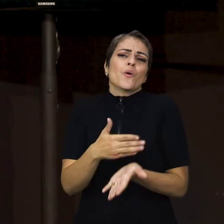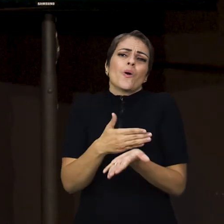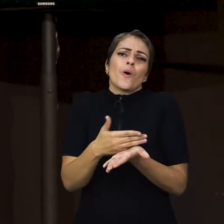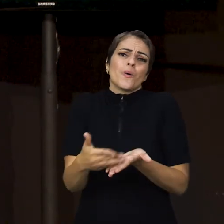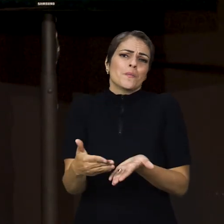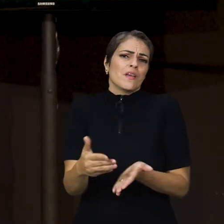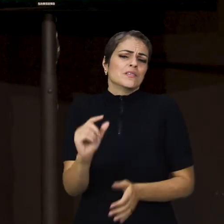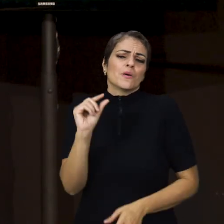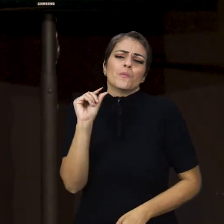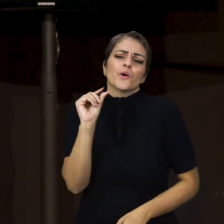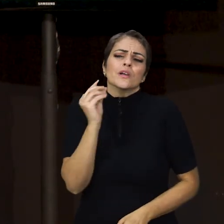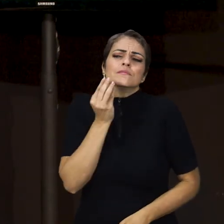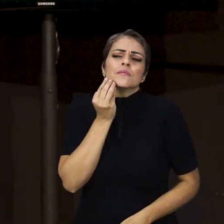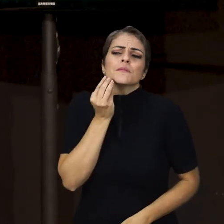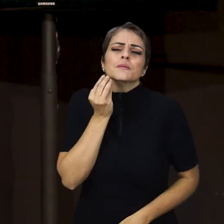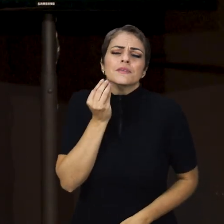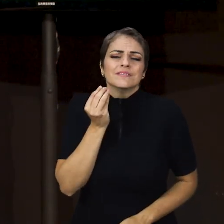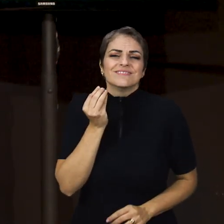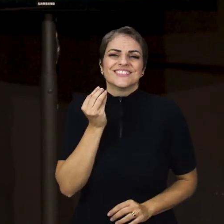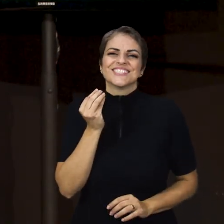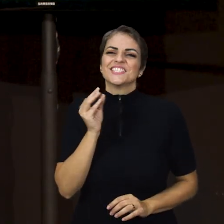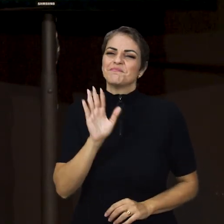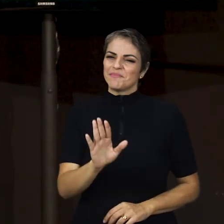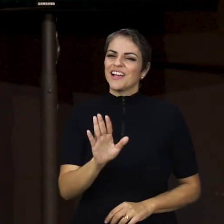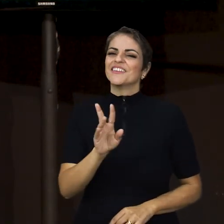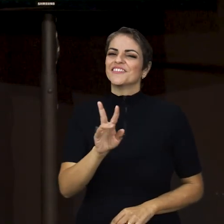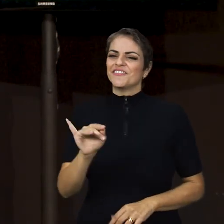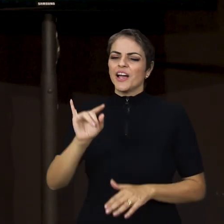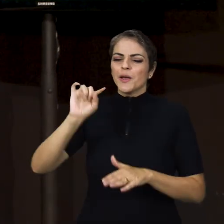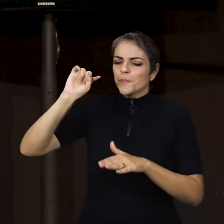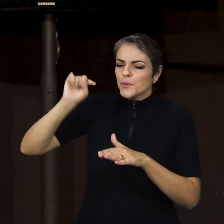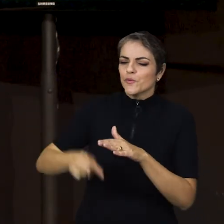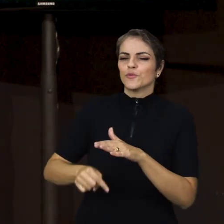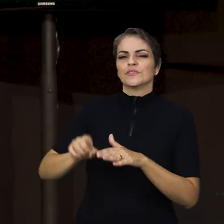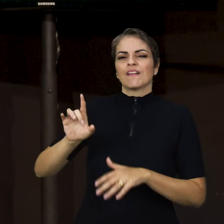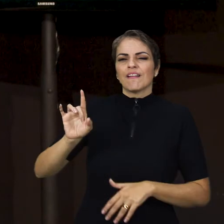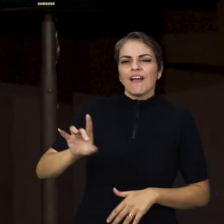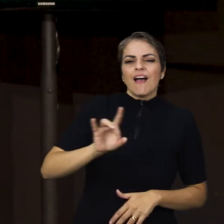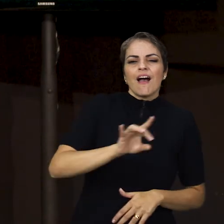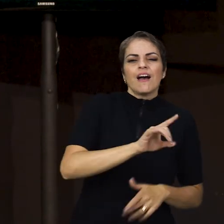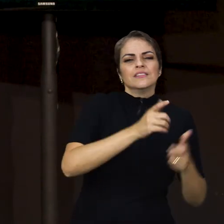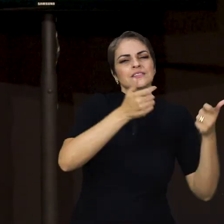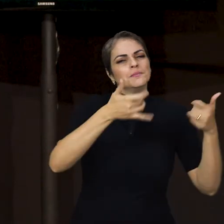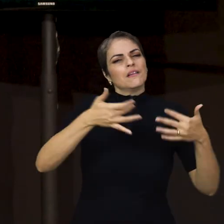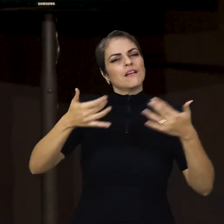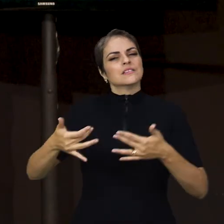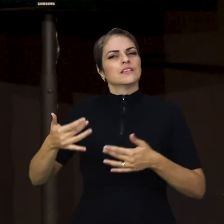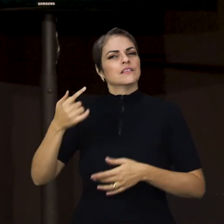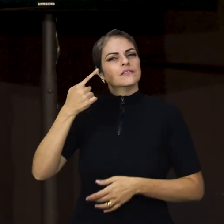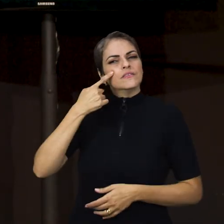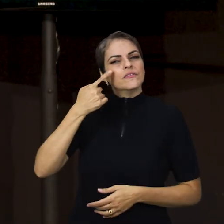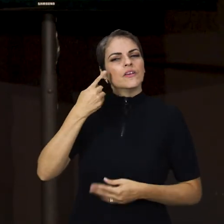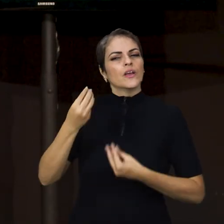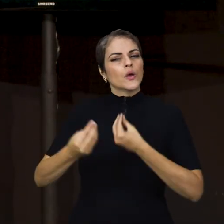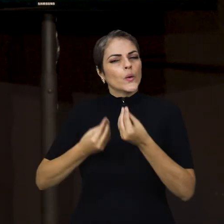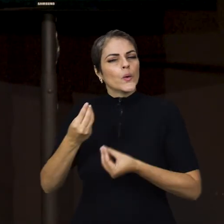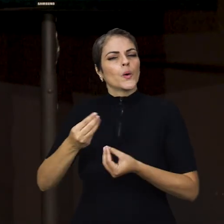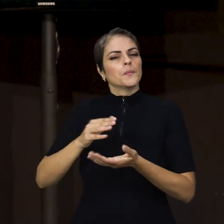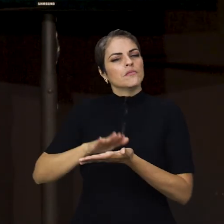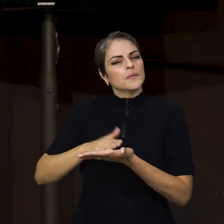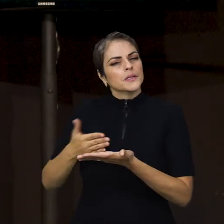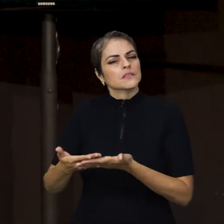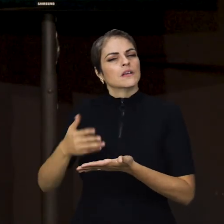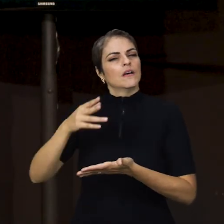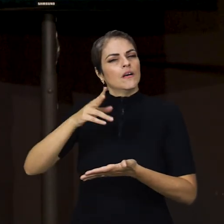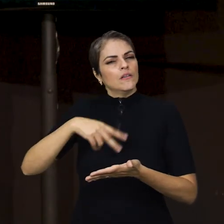um gostinho do que está por vir, mas a gente vai mergulhar em cada um desses termos, nos desafios, nos princípios específicos de interpretação. Eu